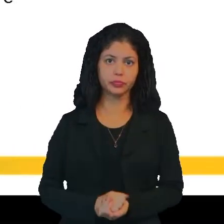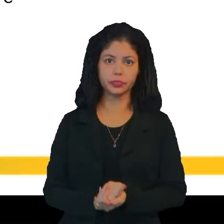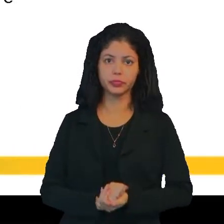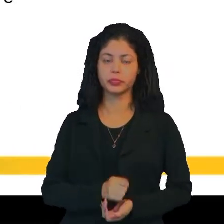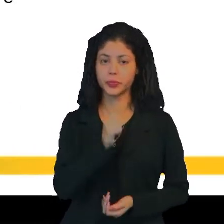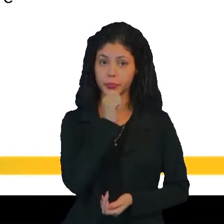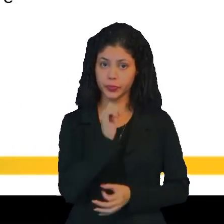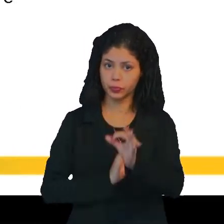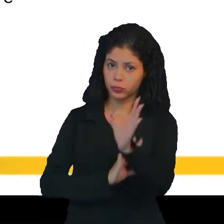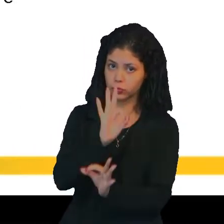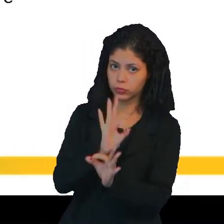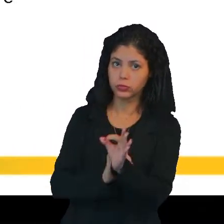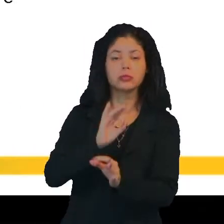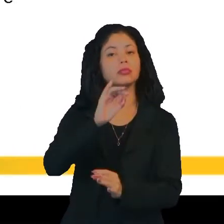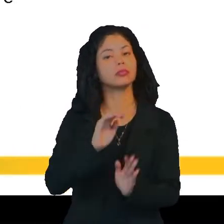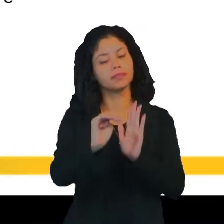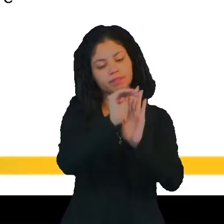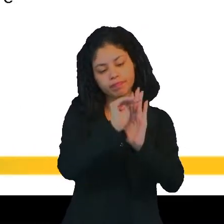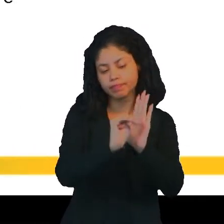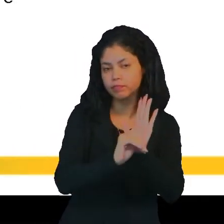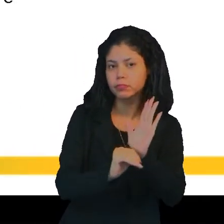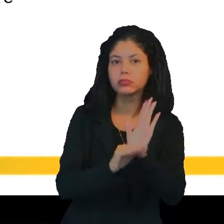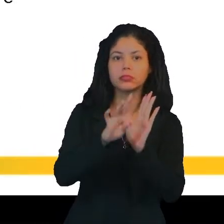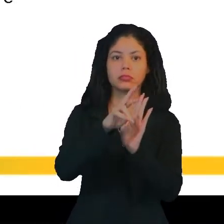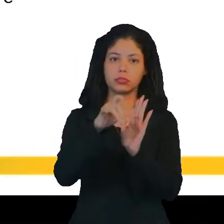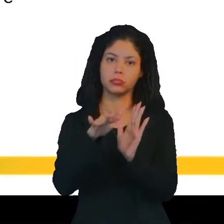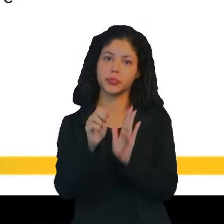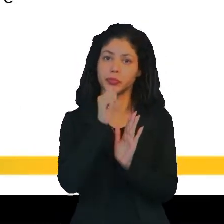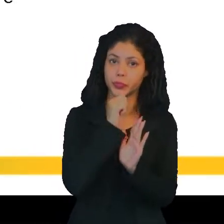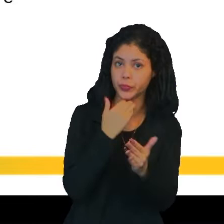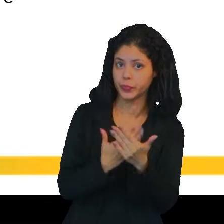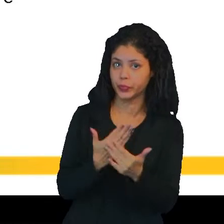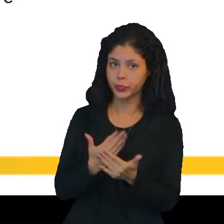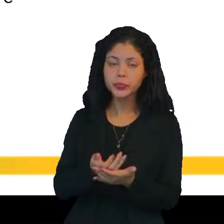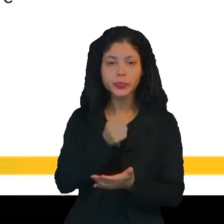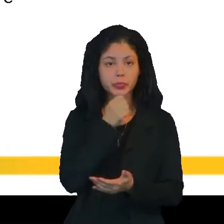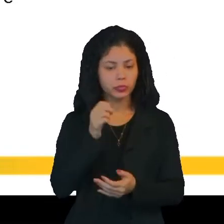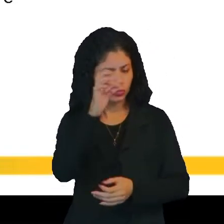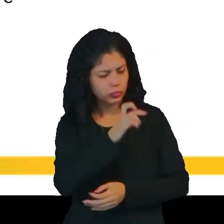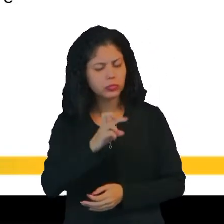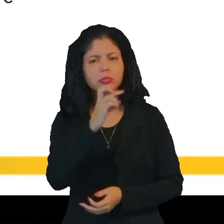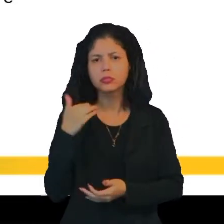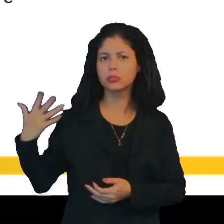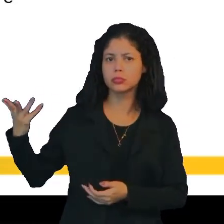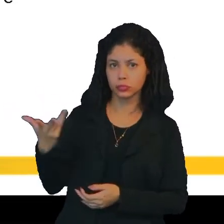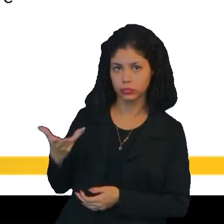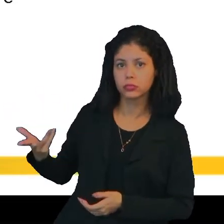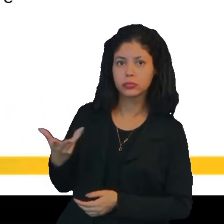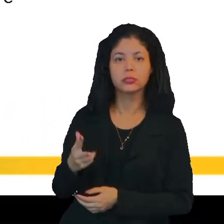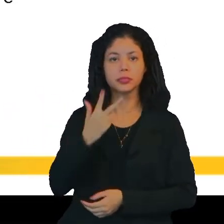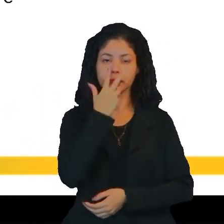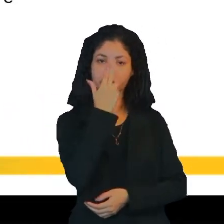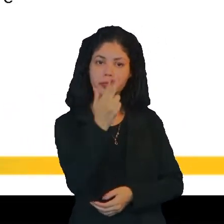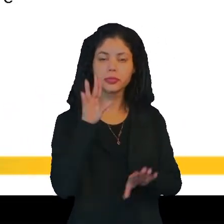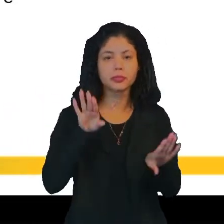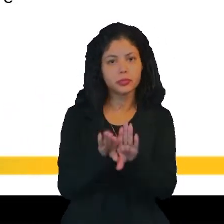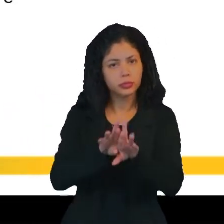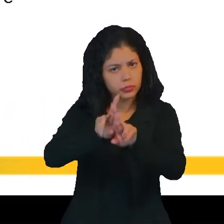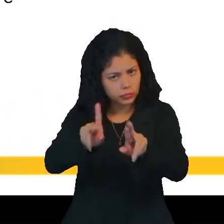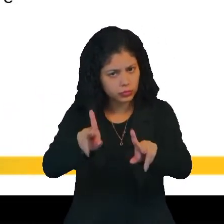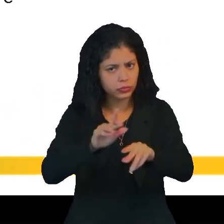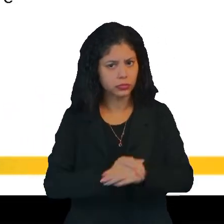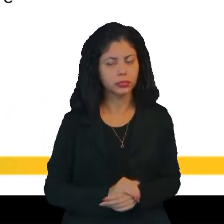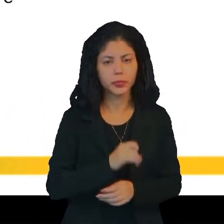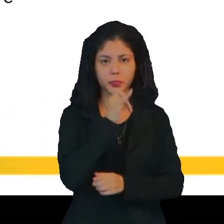Organiza também os seres em categorias taxonômicas que facilitam o estudo e análise baseada na sua semelhança e